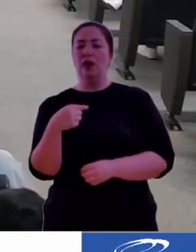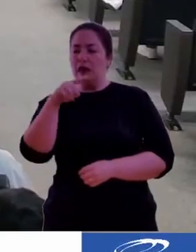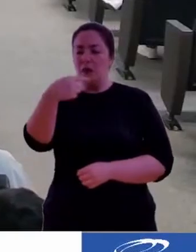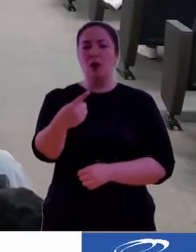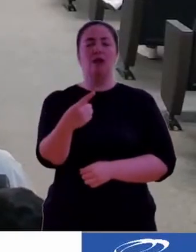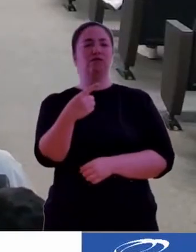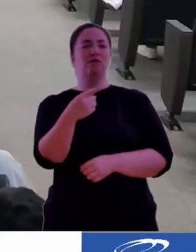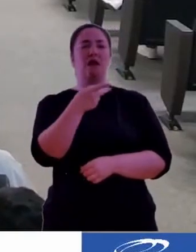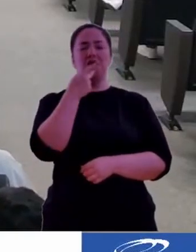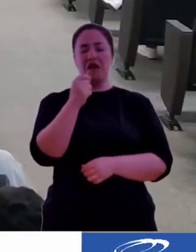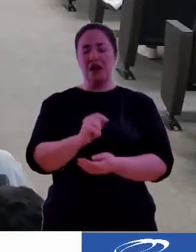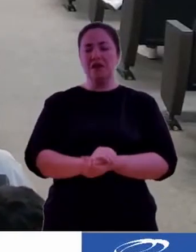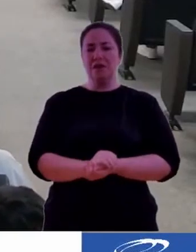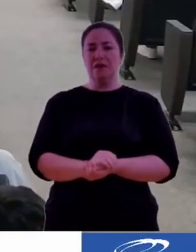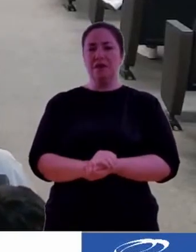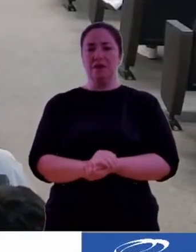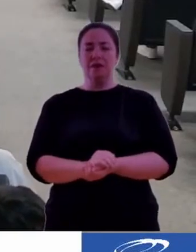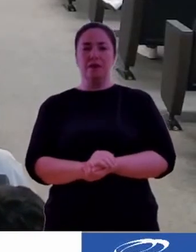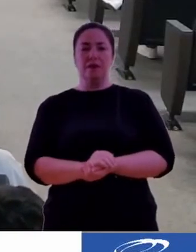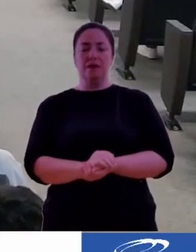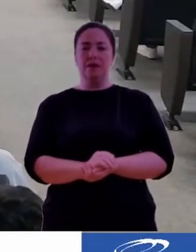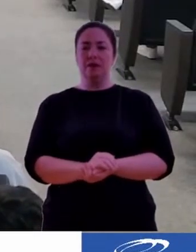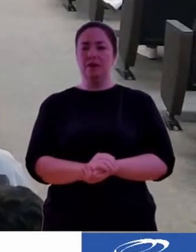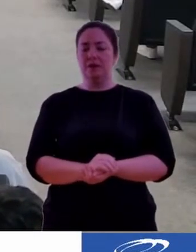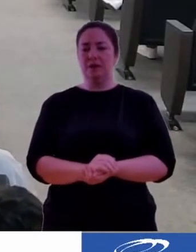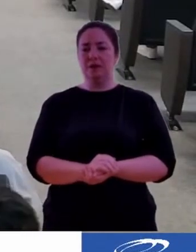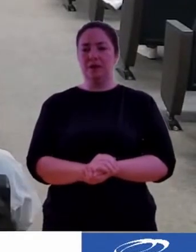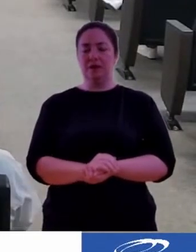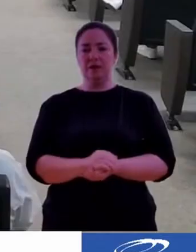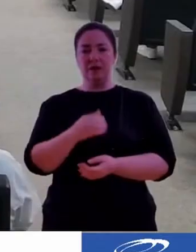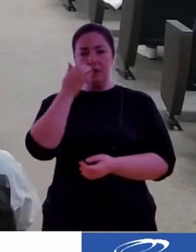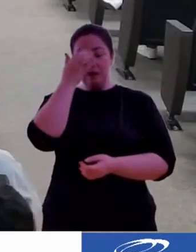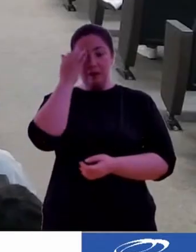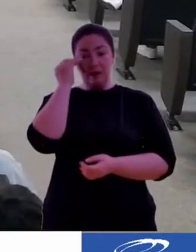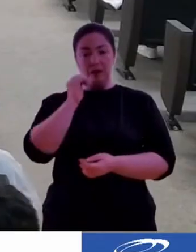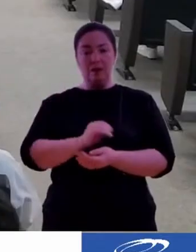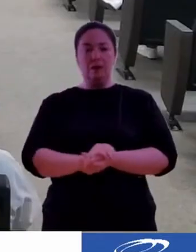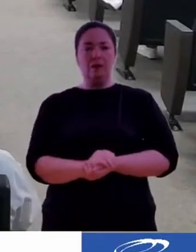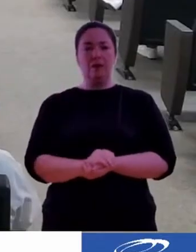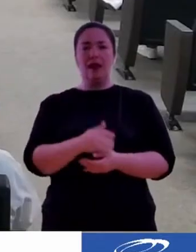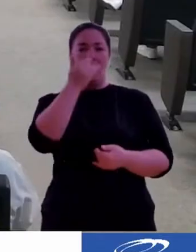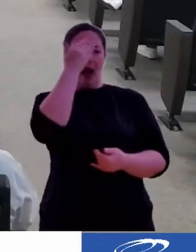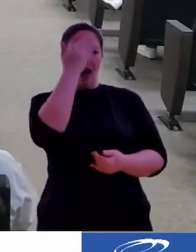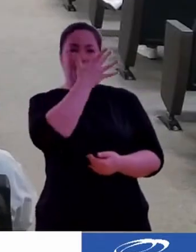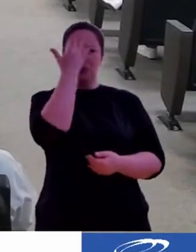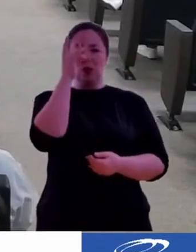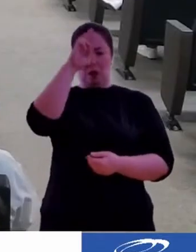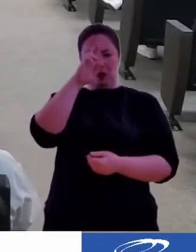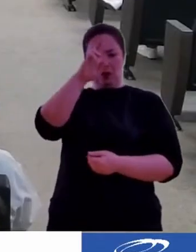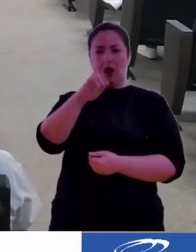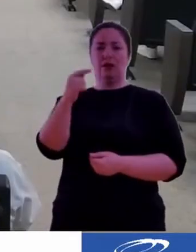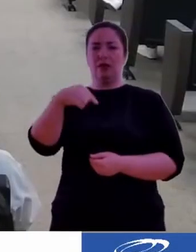pronunciam, os presidentes da CIERJ e da SBOT Rio de Janeiro. Agradecemos às autoridades presentes, desfazemos a mesa para o início